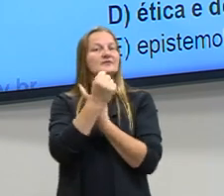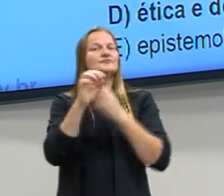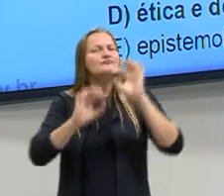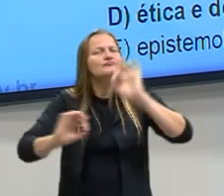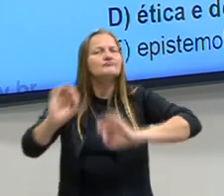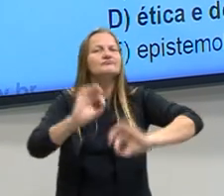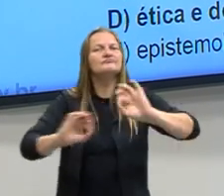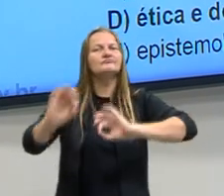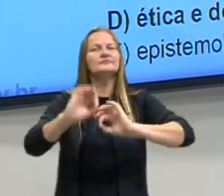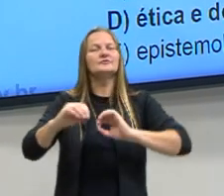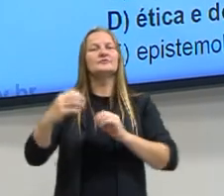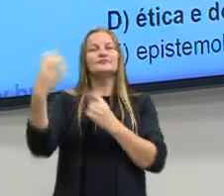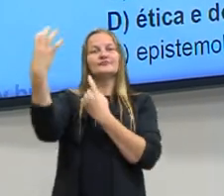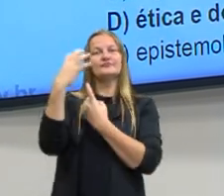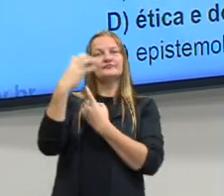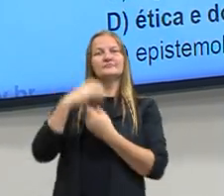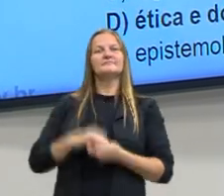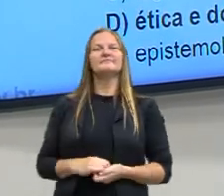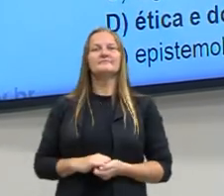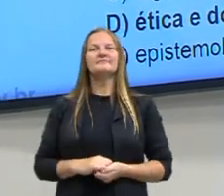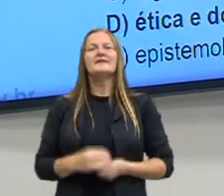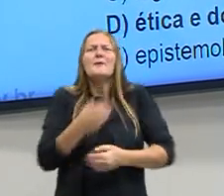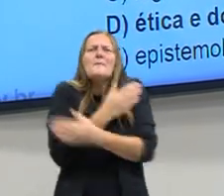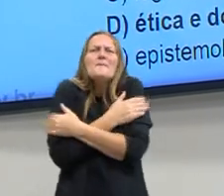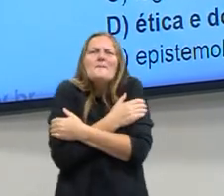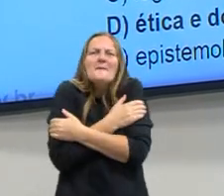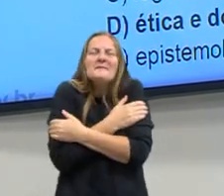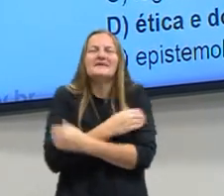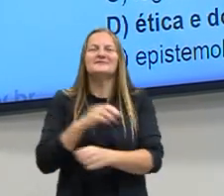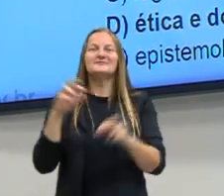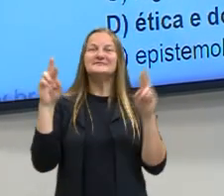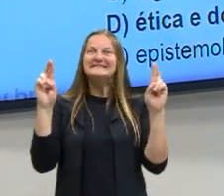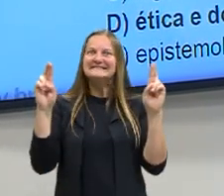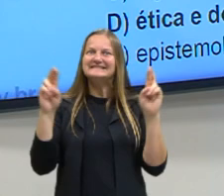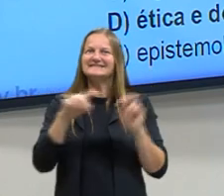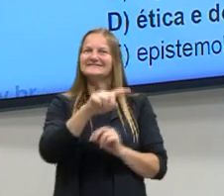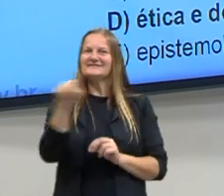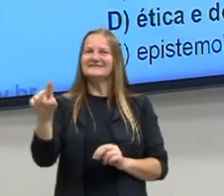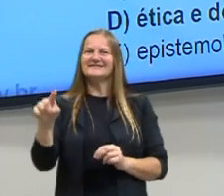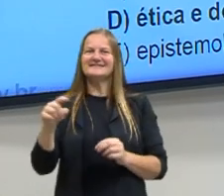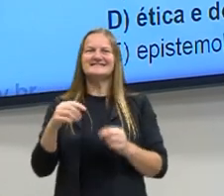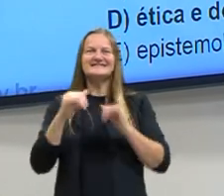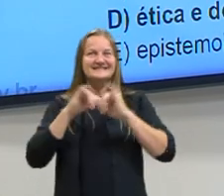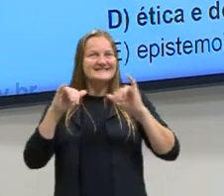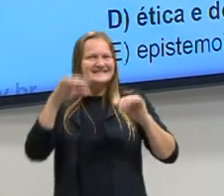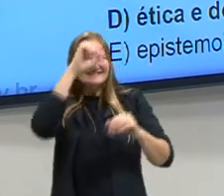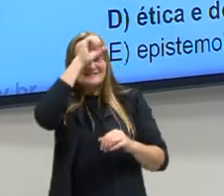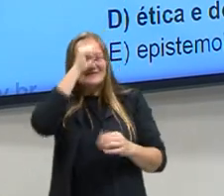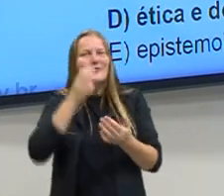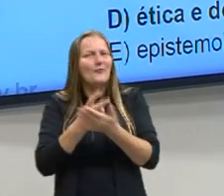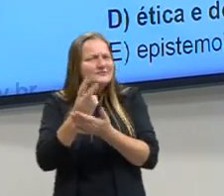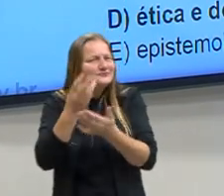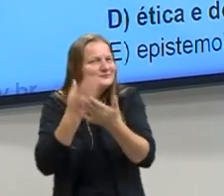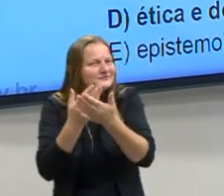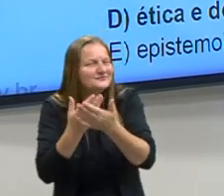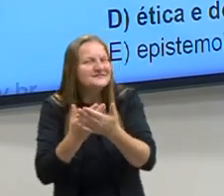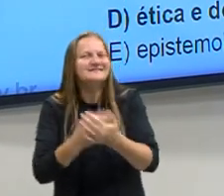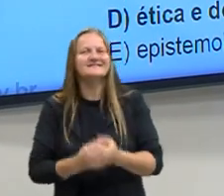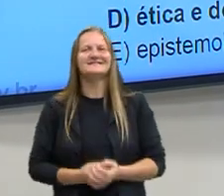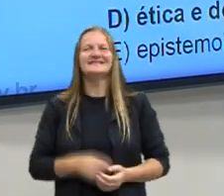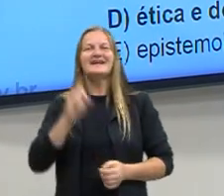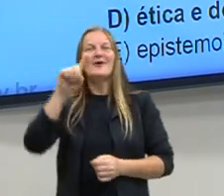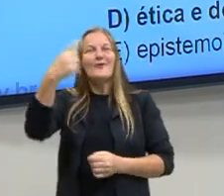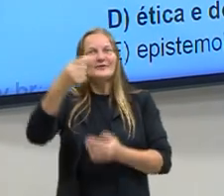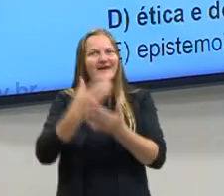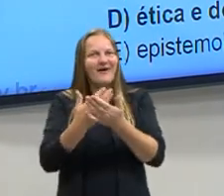esse organismo age sobre os indivíduos um grande abraço espero que eu tenha passado o recado com os bom e